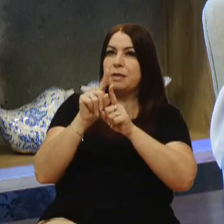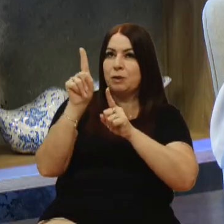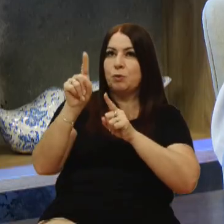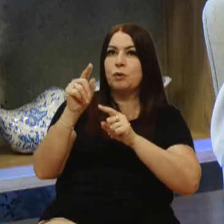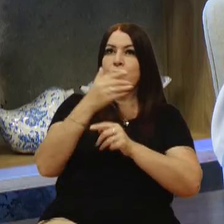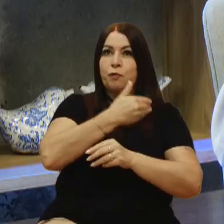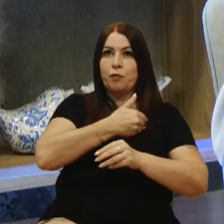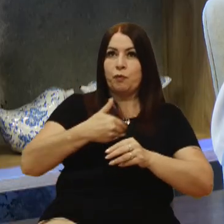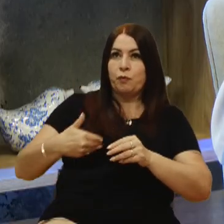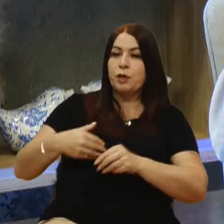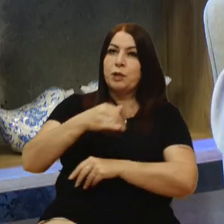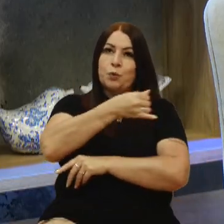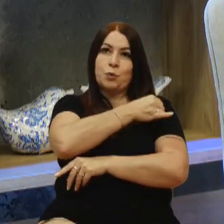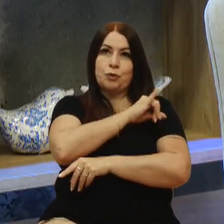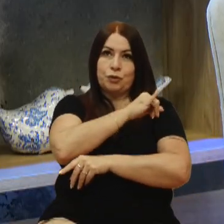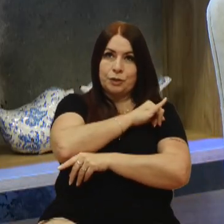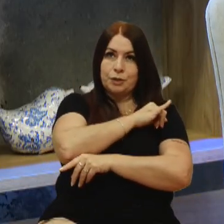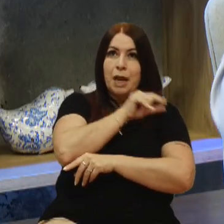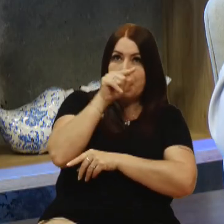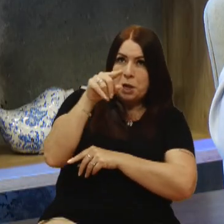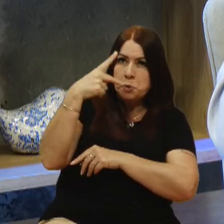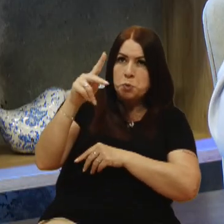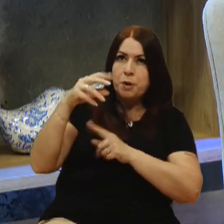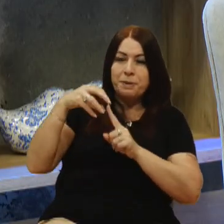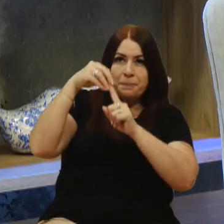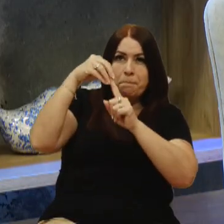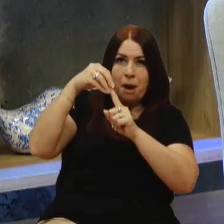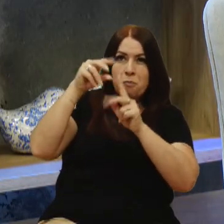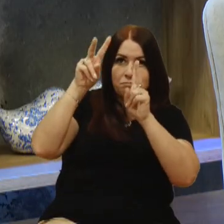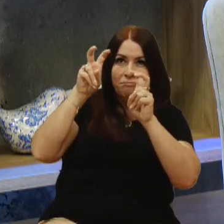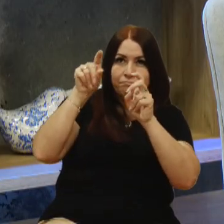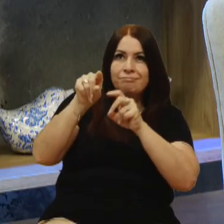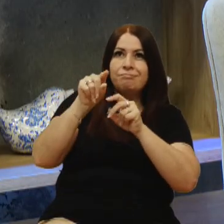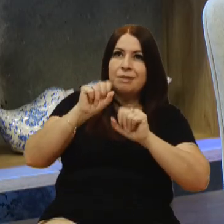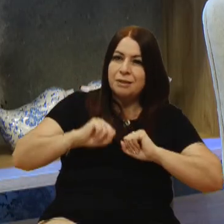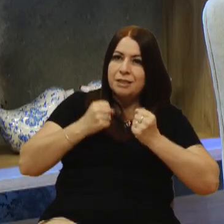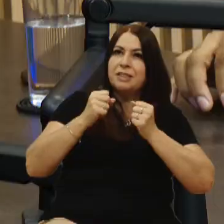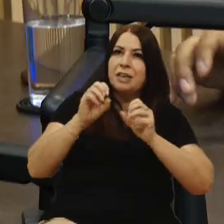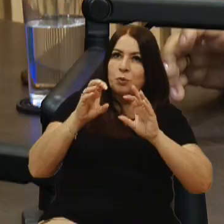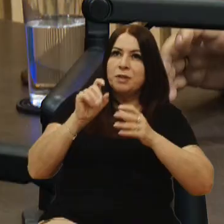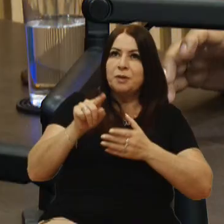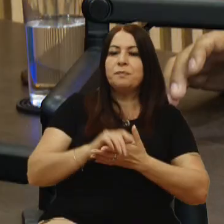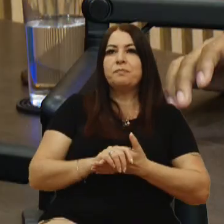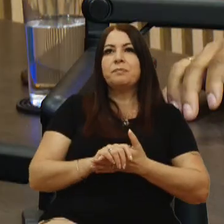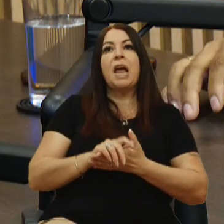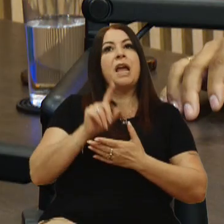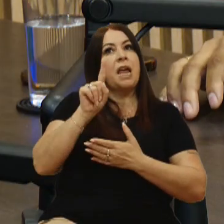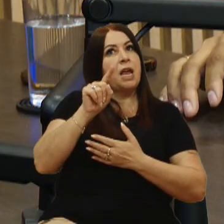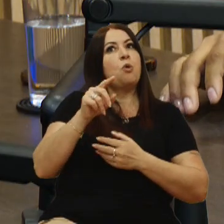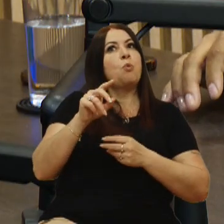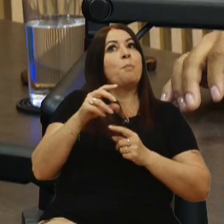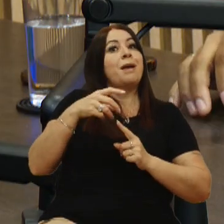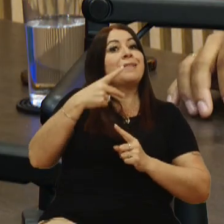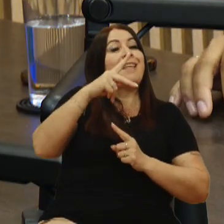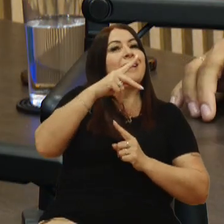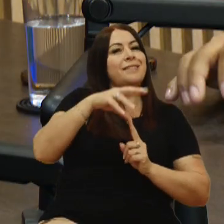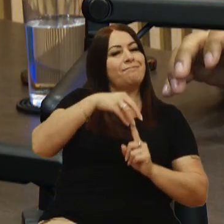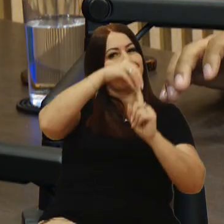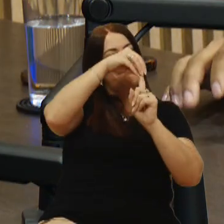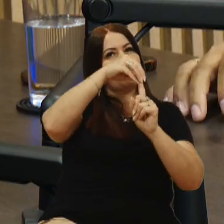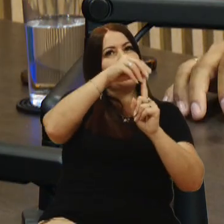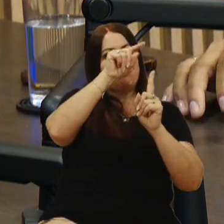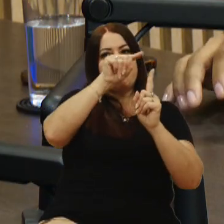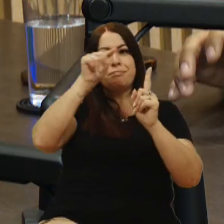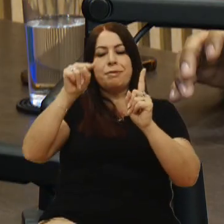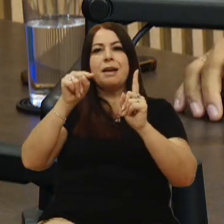governador no Rio de Janeiro. É a sua principal bandeira, é a educação, vereador? É uma das principais. A gente tem algumas bandeiras